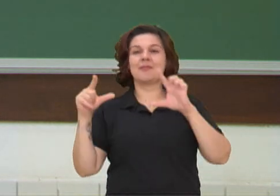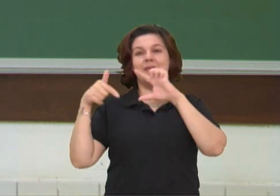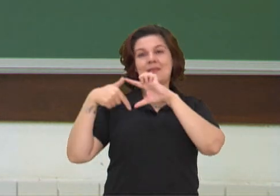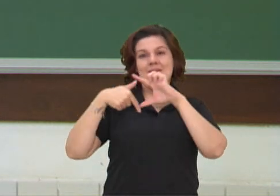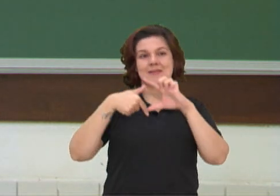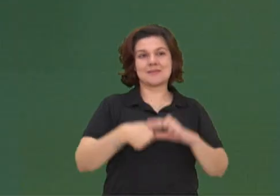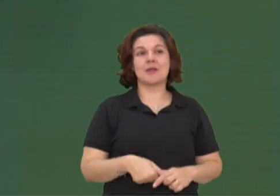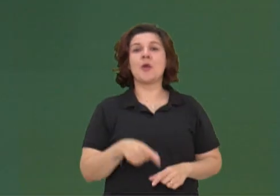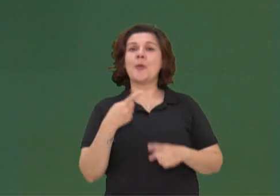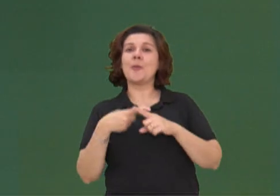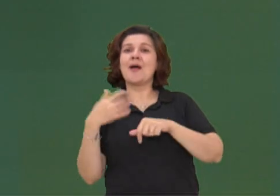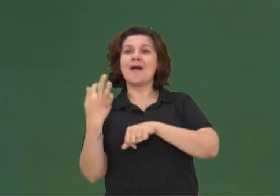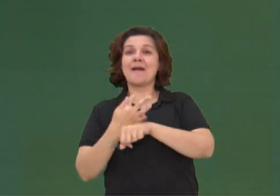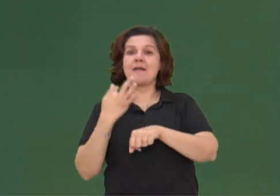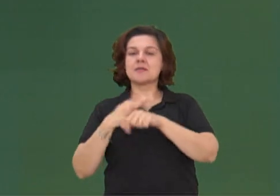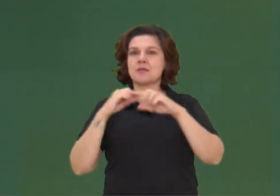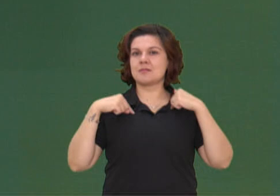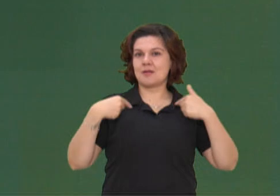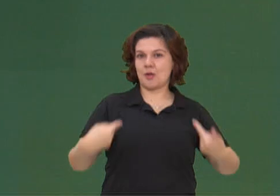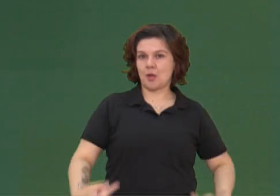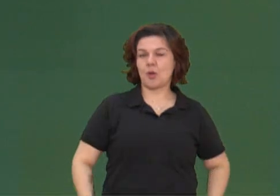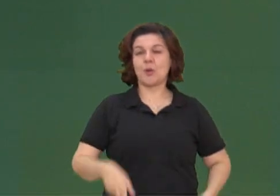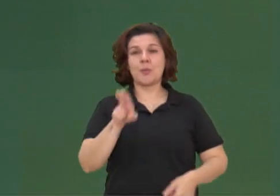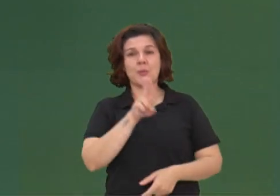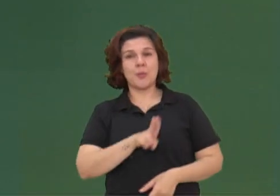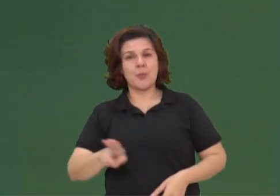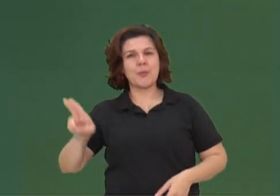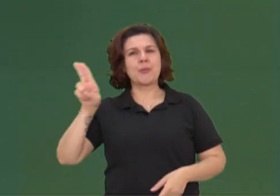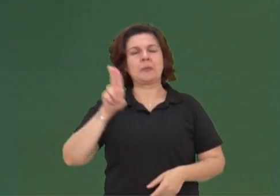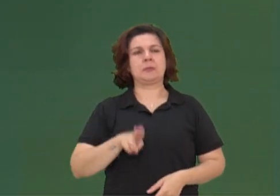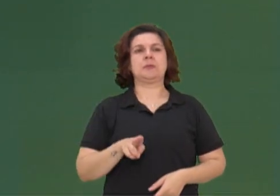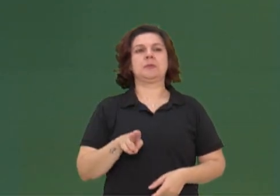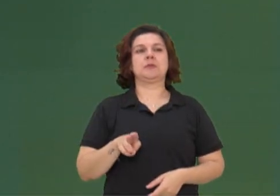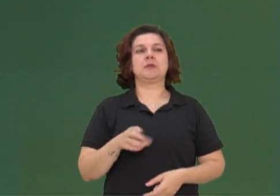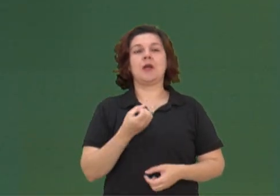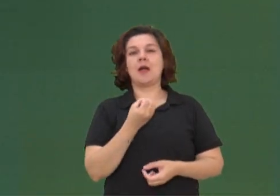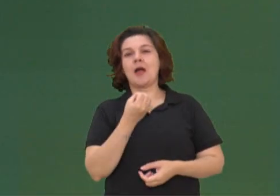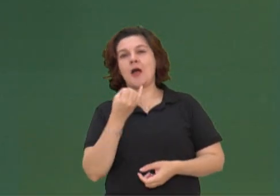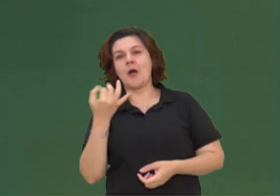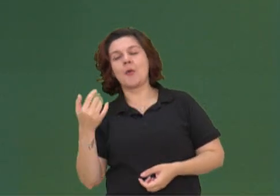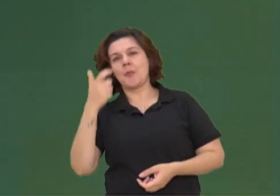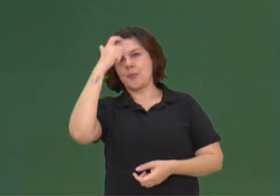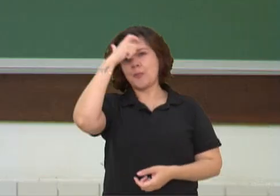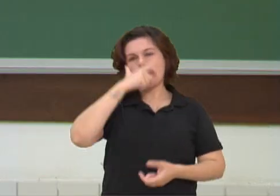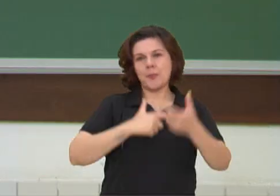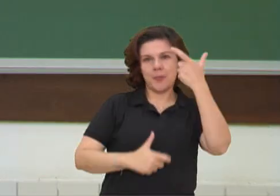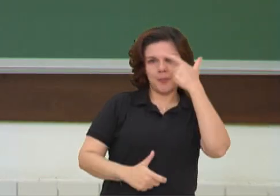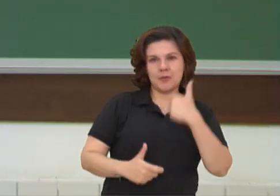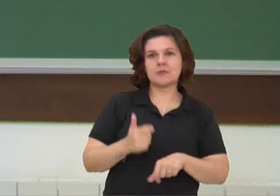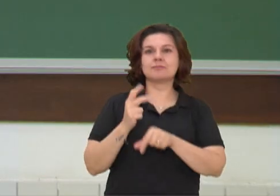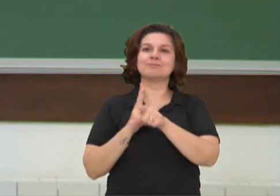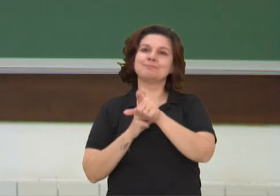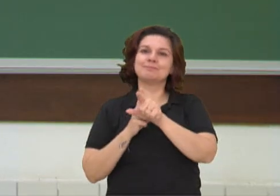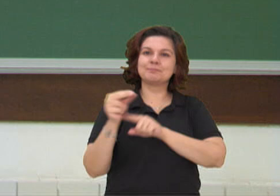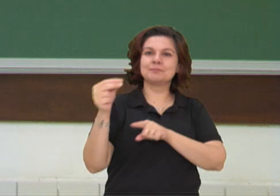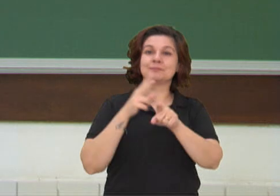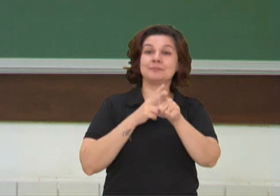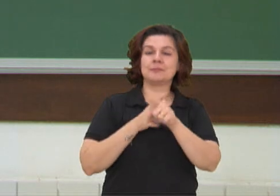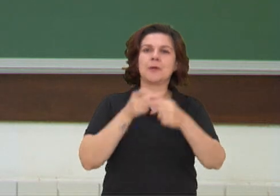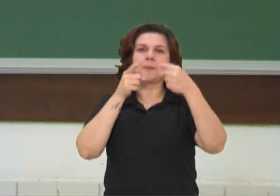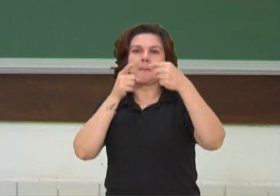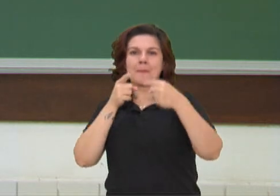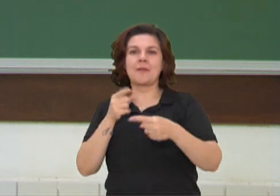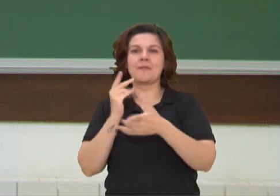animados, onde a resistência corporal ela é utilizada ali para algum tipo ali de personagem superar ali algum obstáculo,